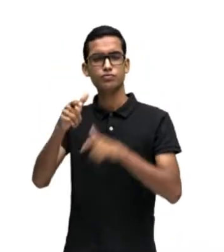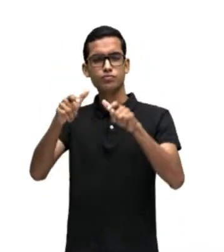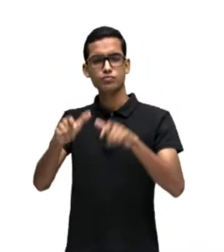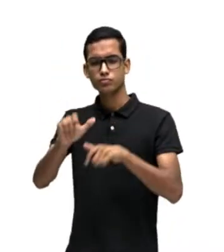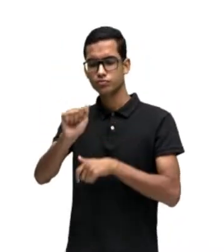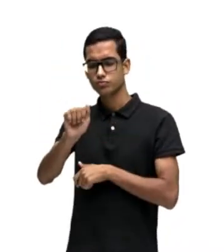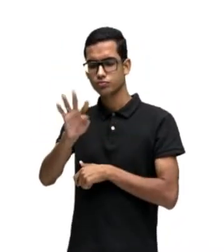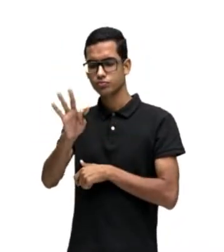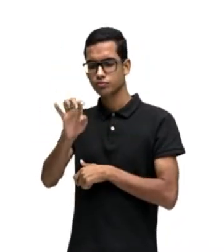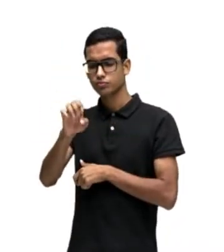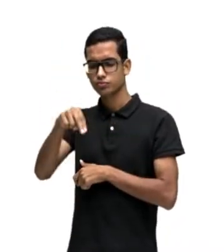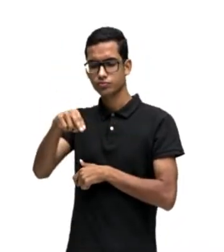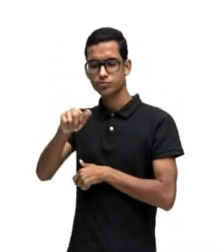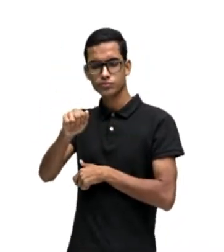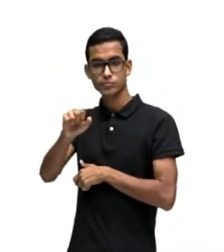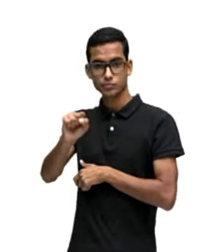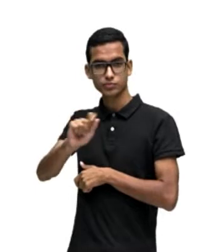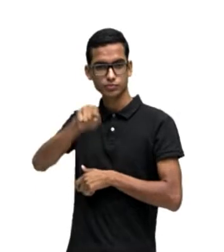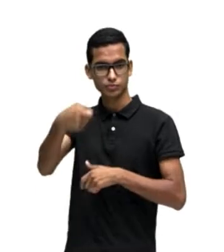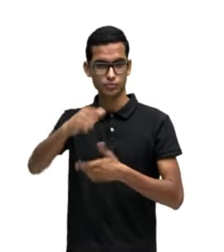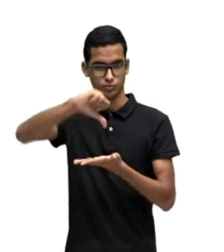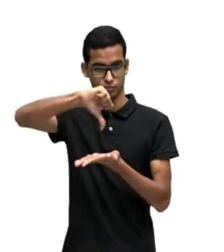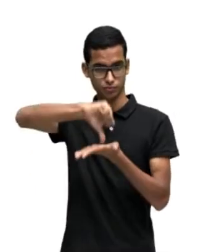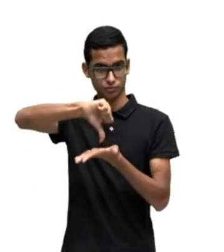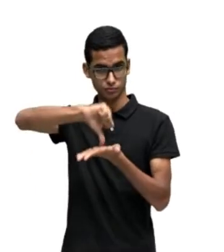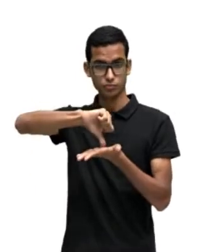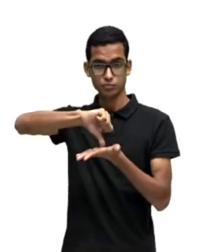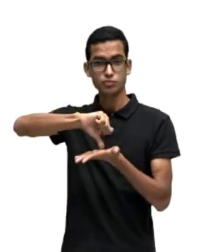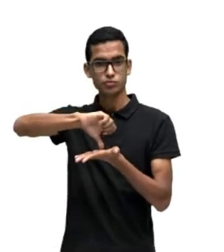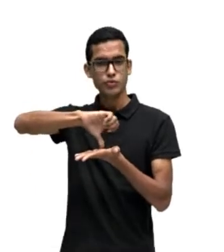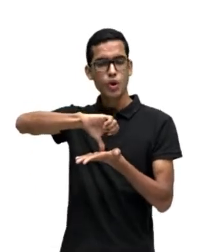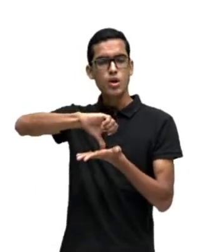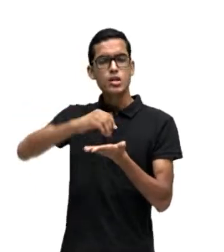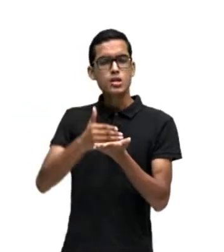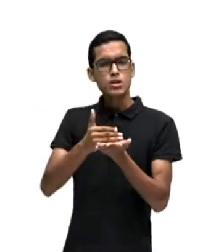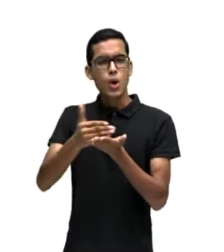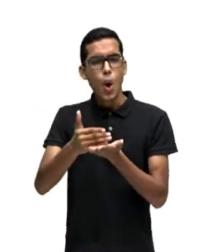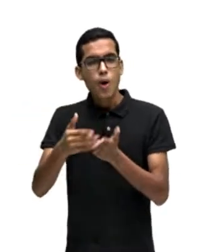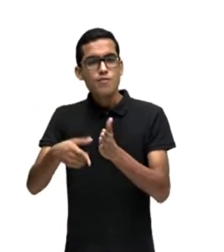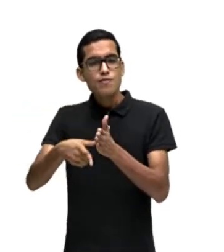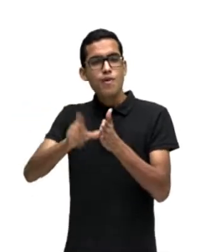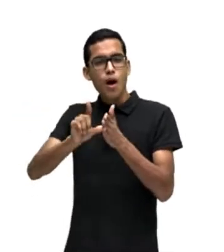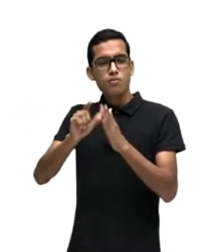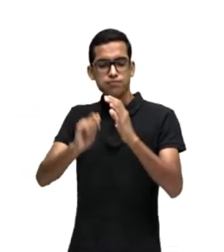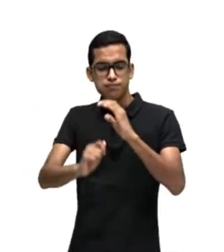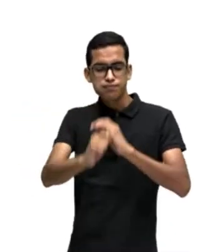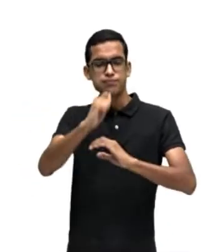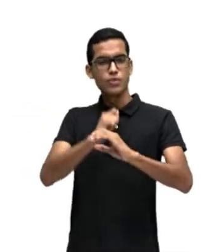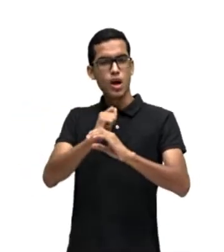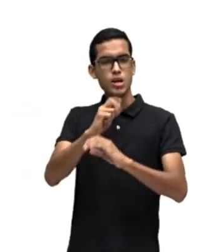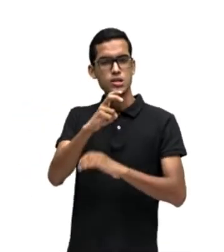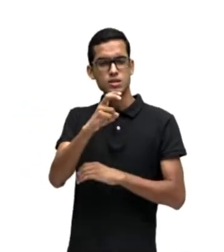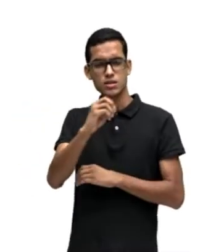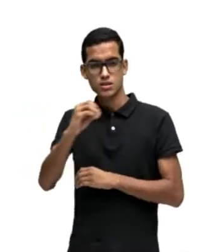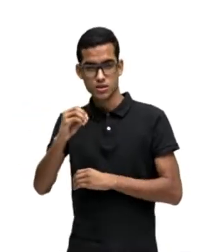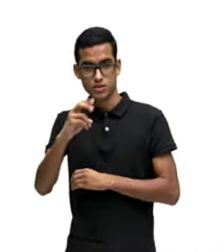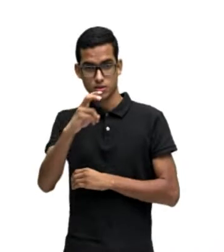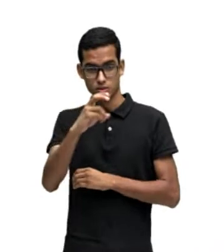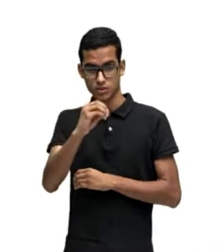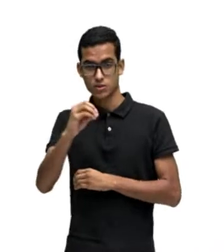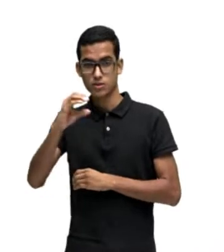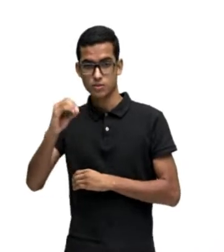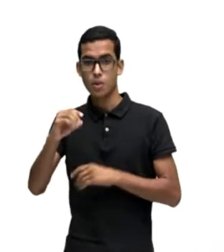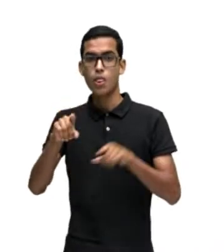de 550 anos antes de Cristo. E surgiu a partir das celebrações realizadas,